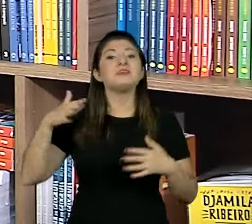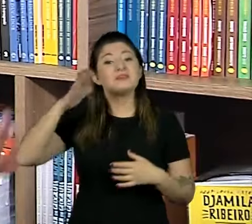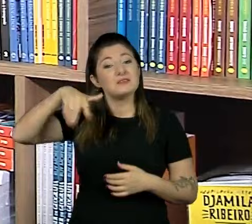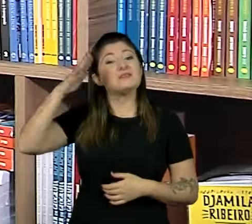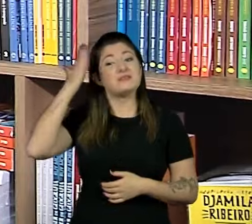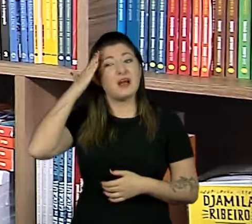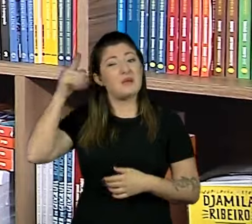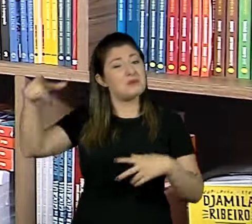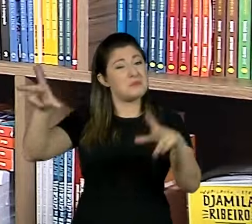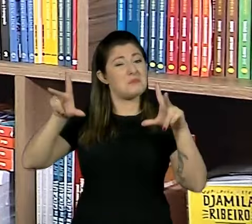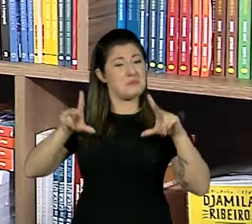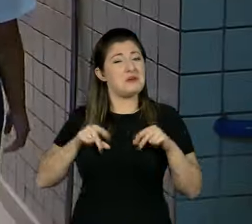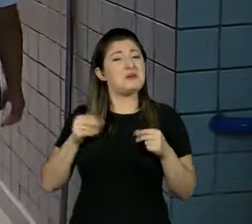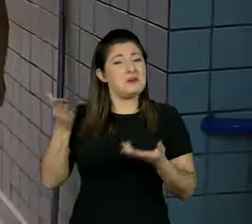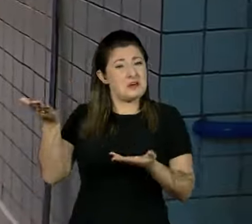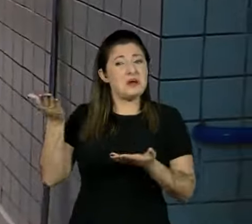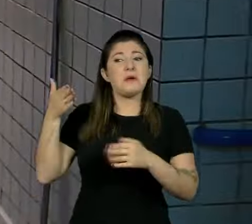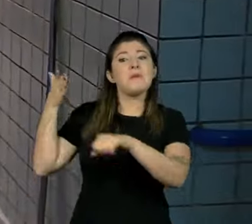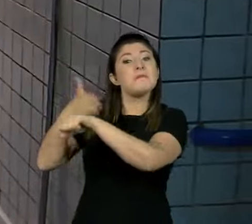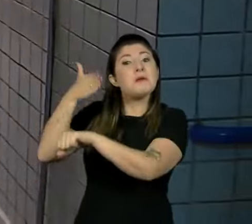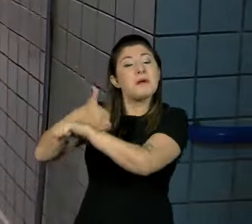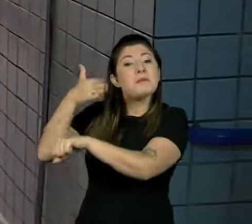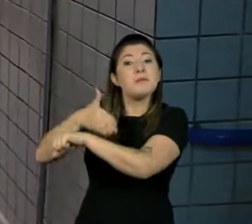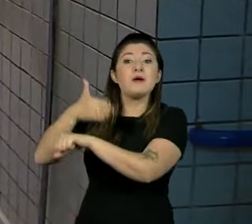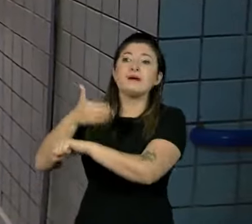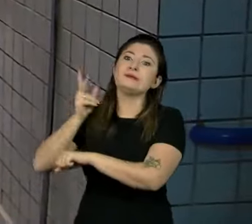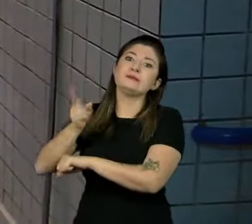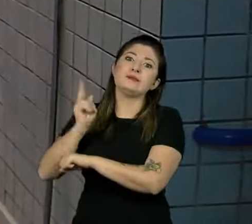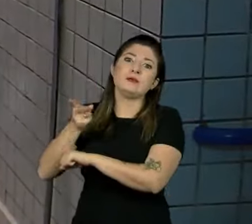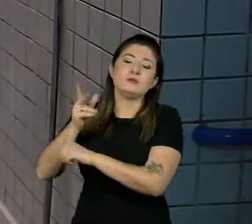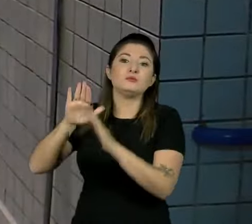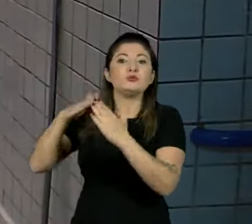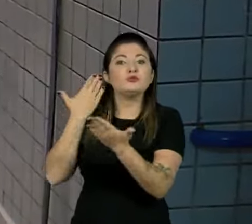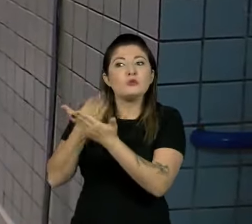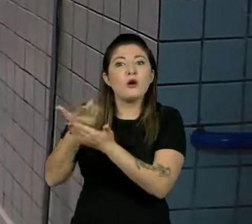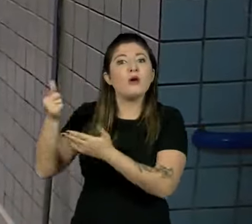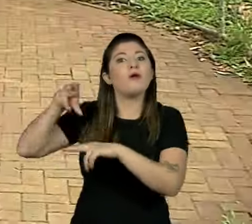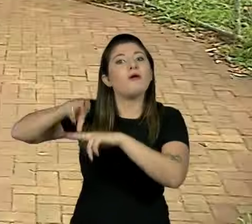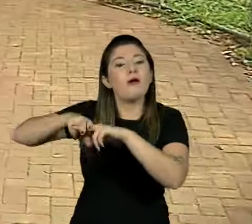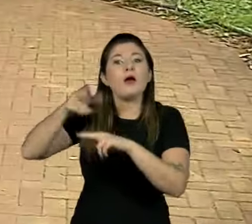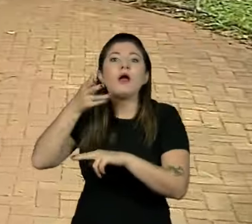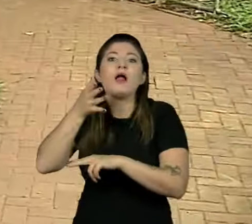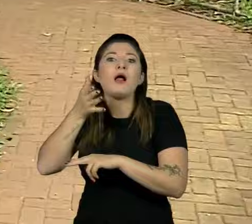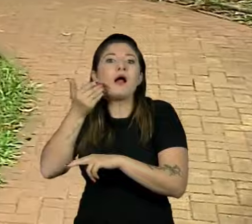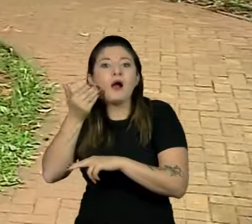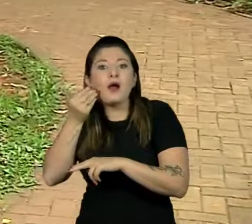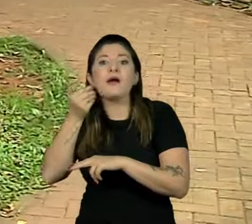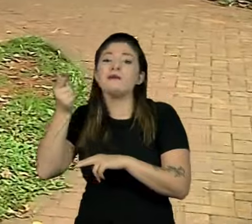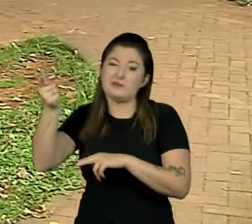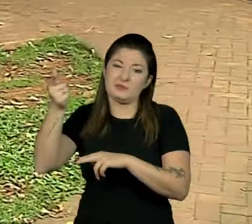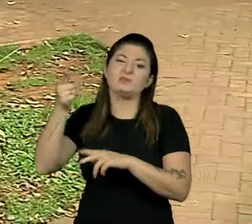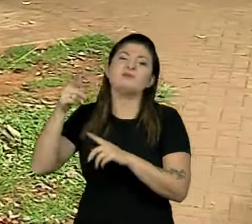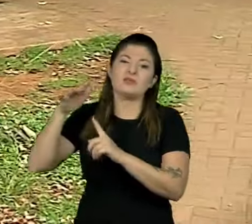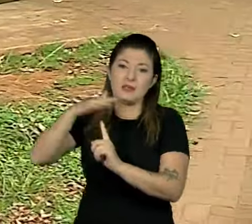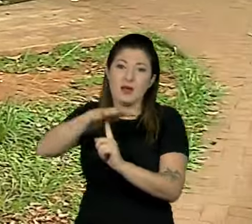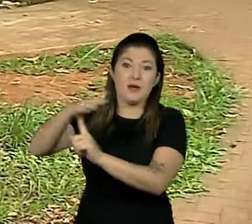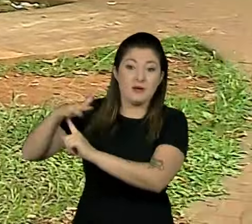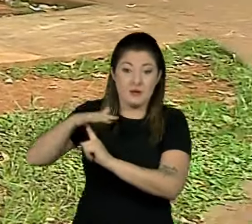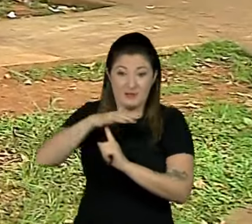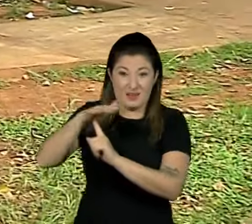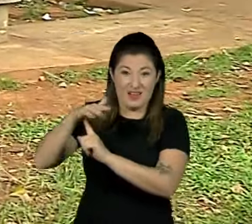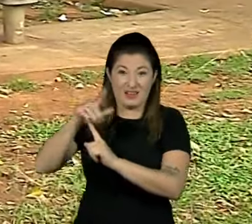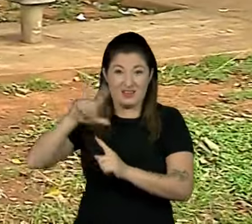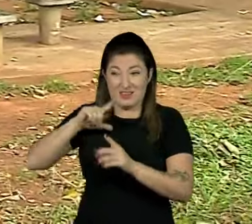sua participação ativa dentro da comunidade escolar. E eu acredito que quando ela traz a questão da Praça Curi, né, que faz parte aqui do nosso